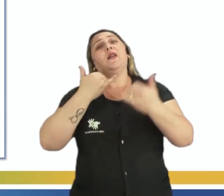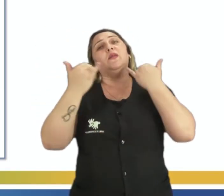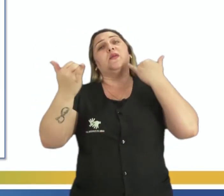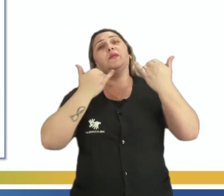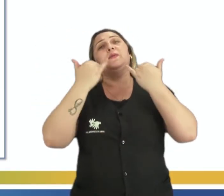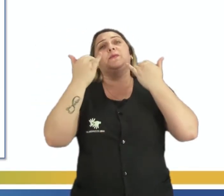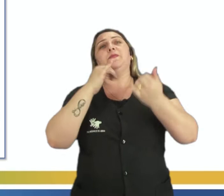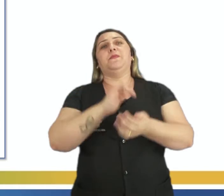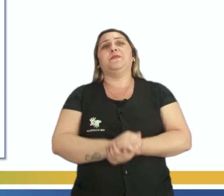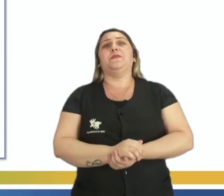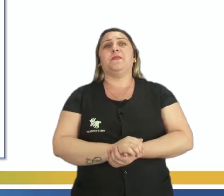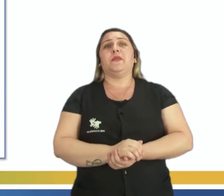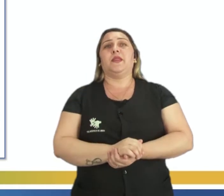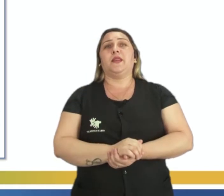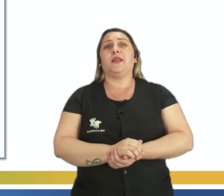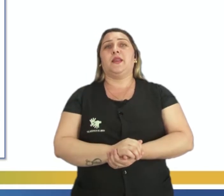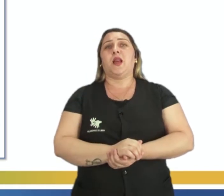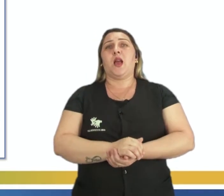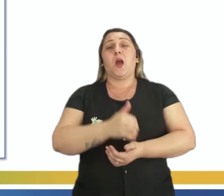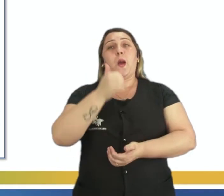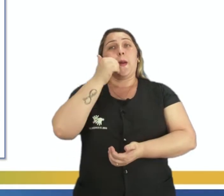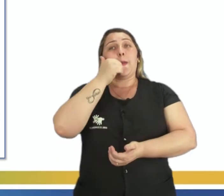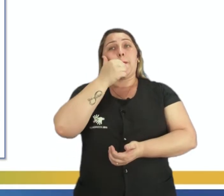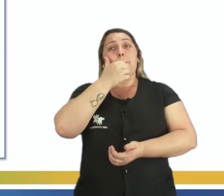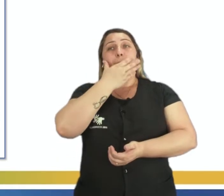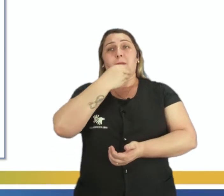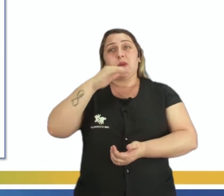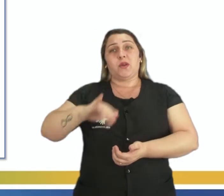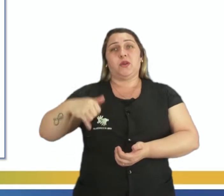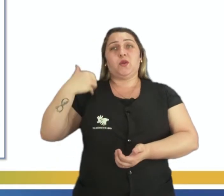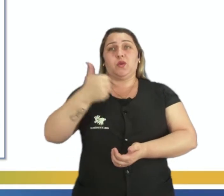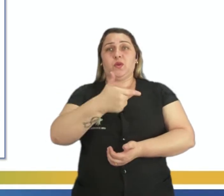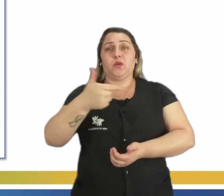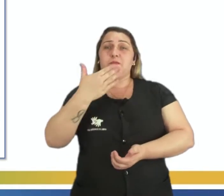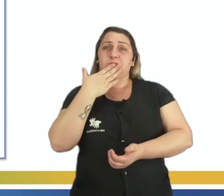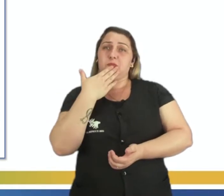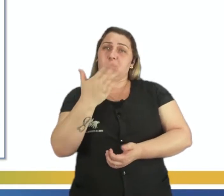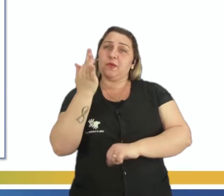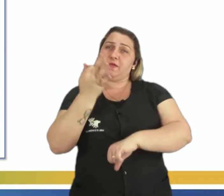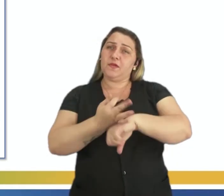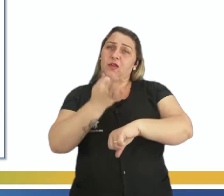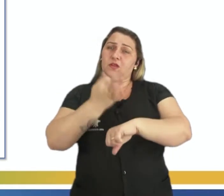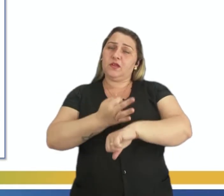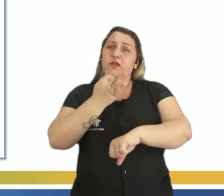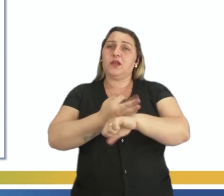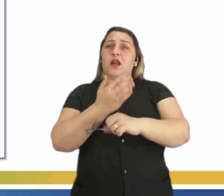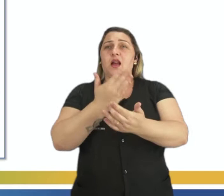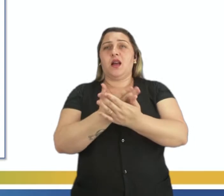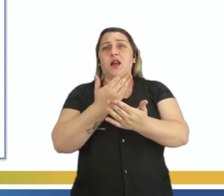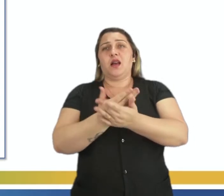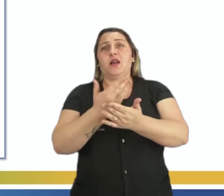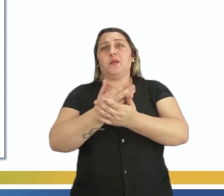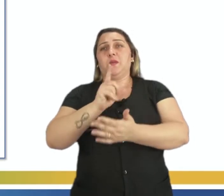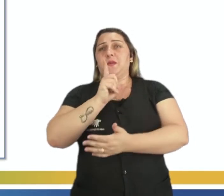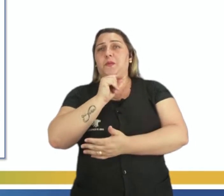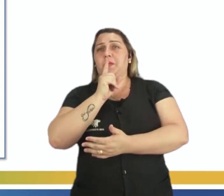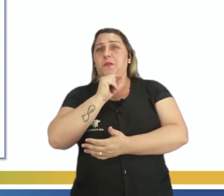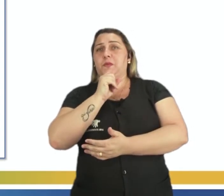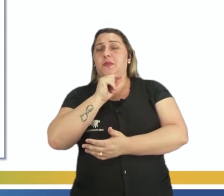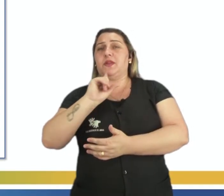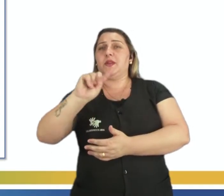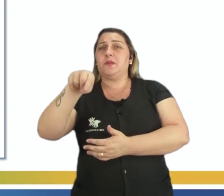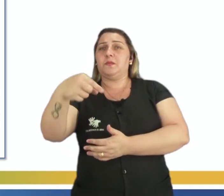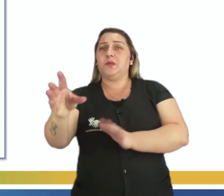fala sobre ele. O bilhete de um menino de 12 anos com um pedido para faltar à aula, viralizou no Twitter